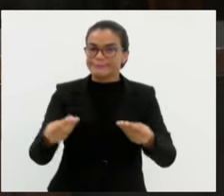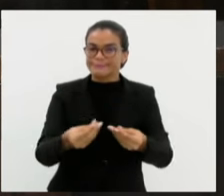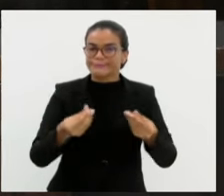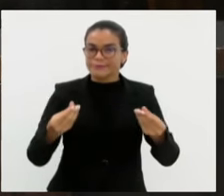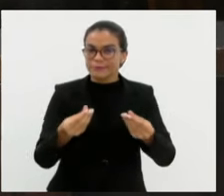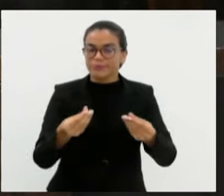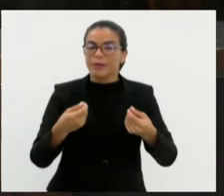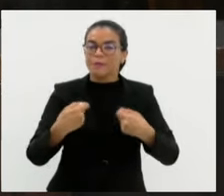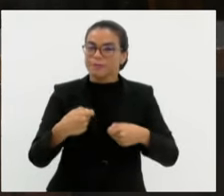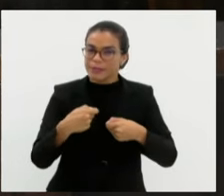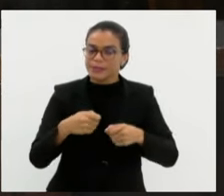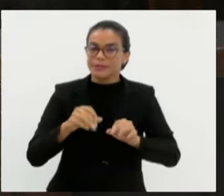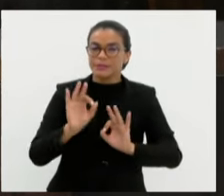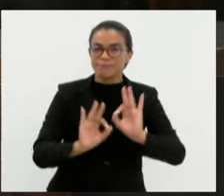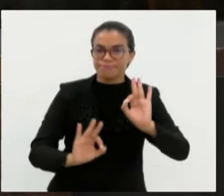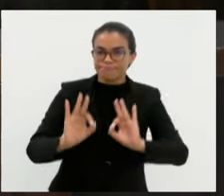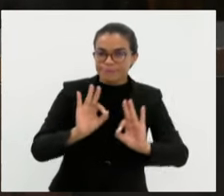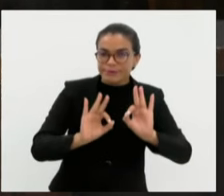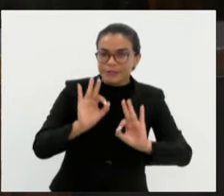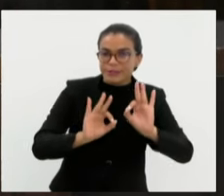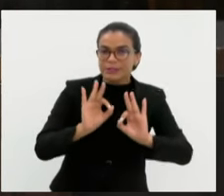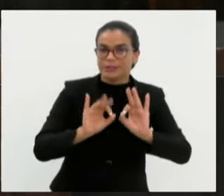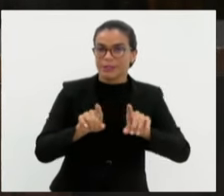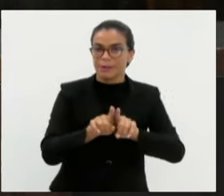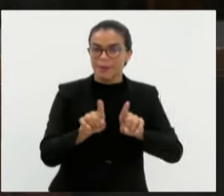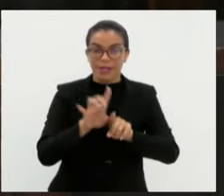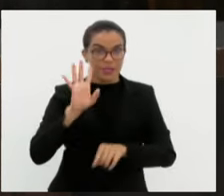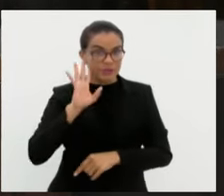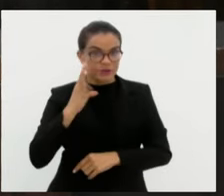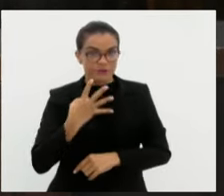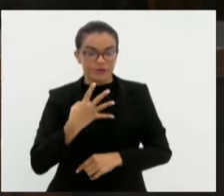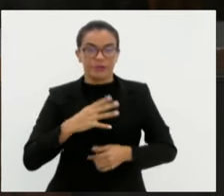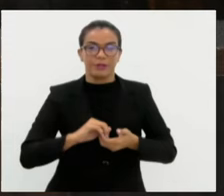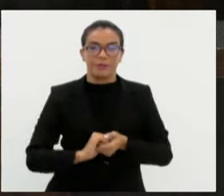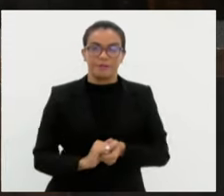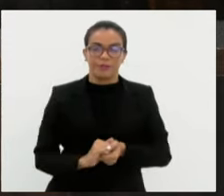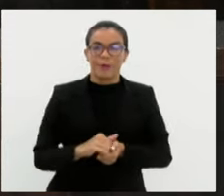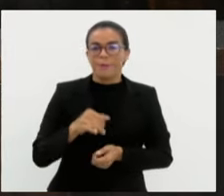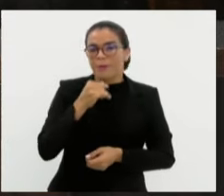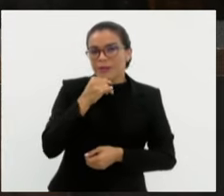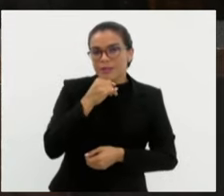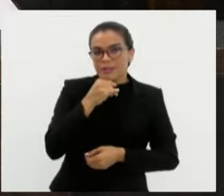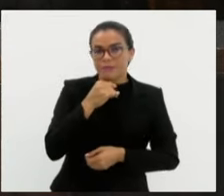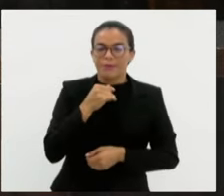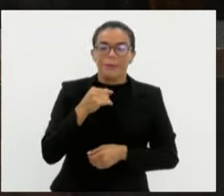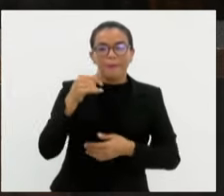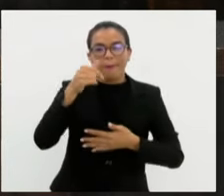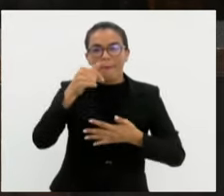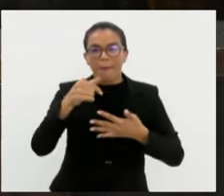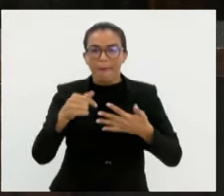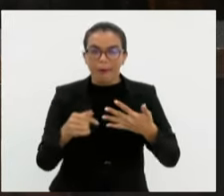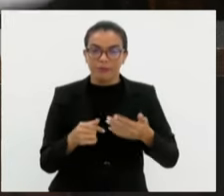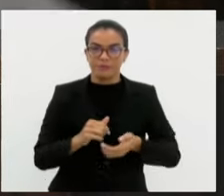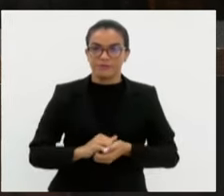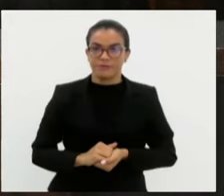ser previamente enfrentadas. Natureza jurídica, jurisdicionalidade.